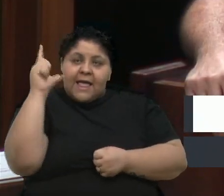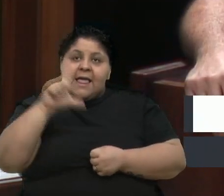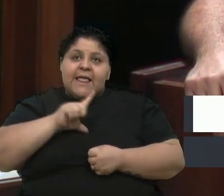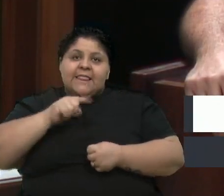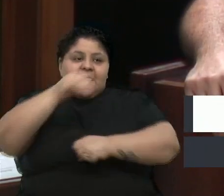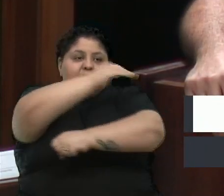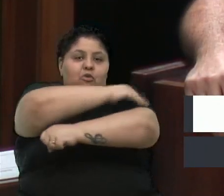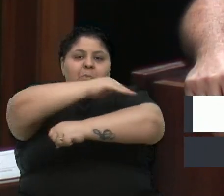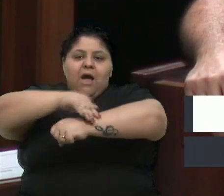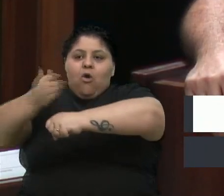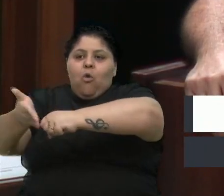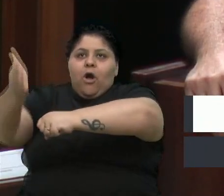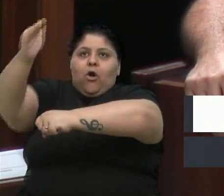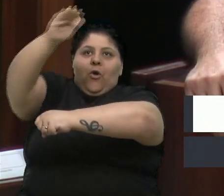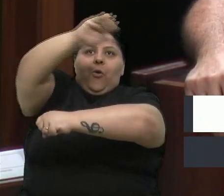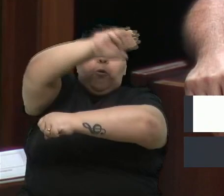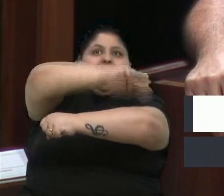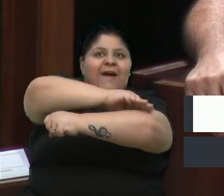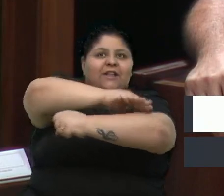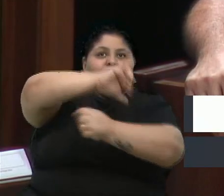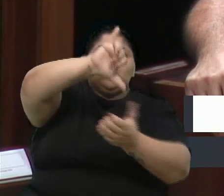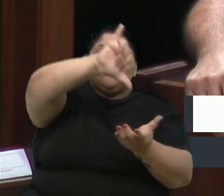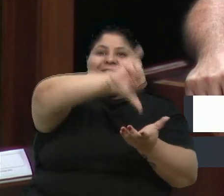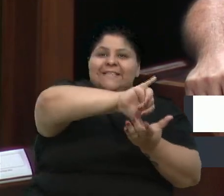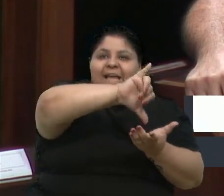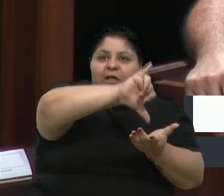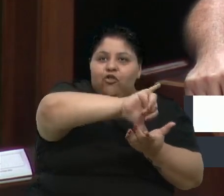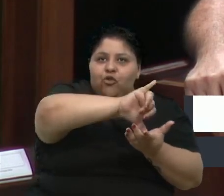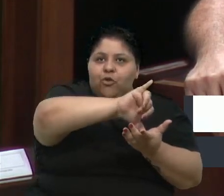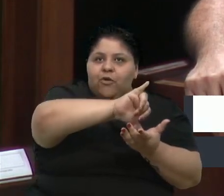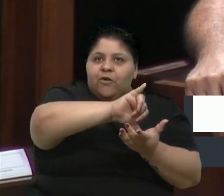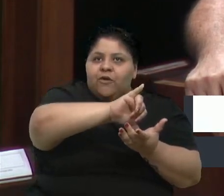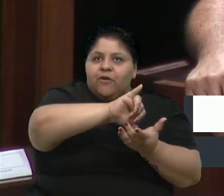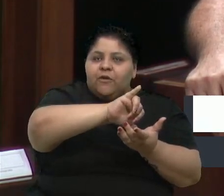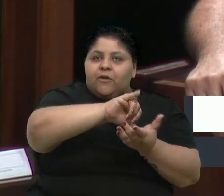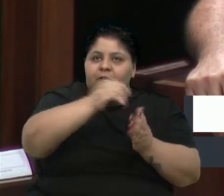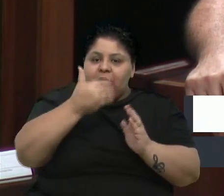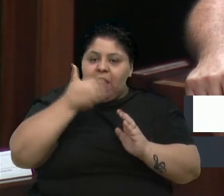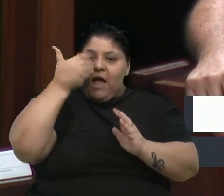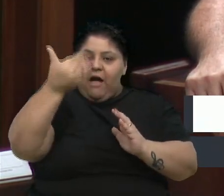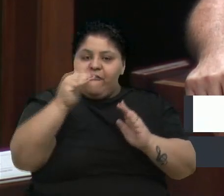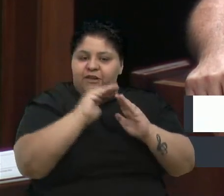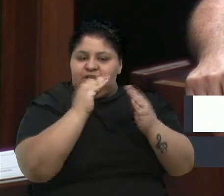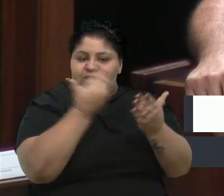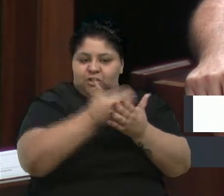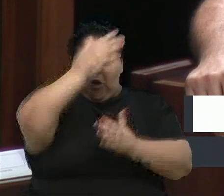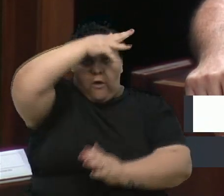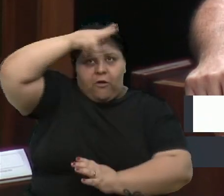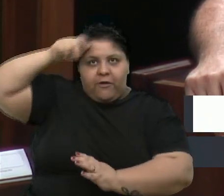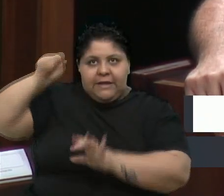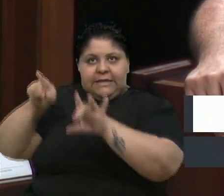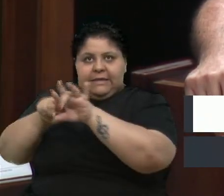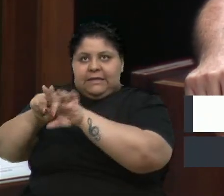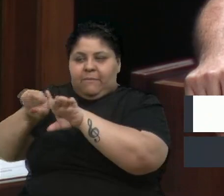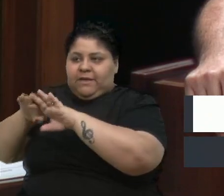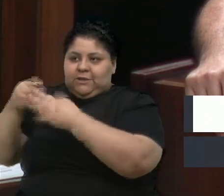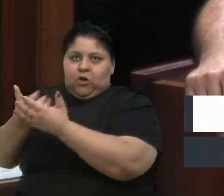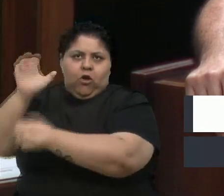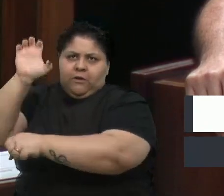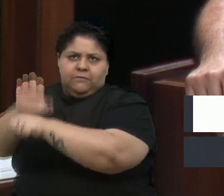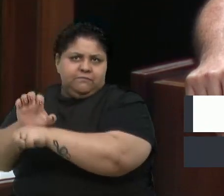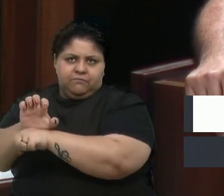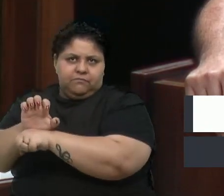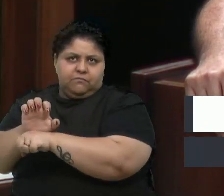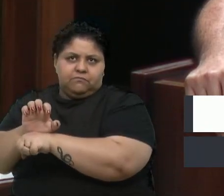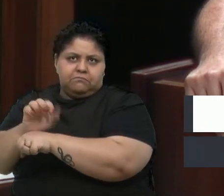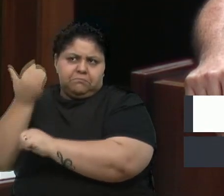coberta. No centro de Jaquirana, à frente da escola municipal e da escola estadual, não sei precisar